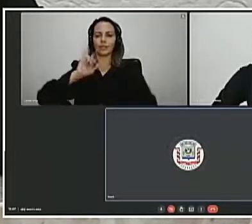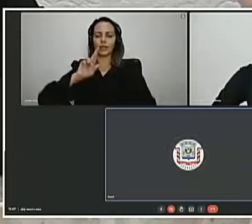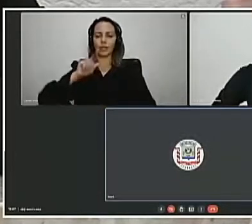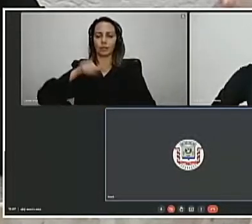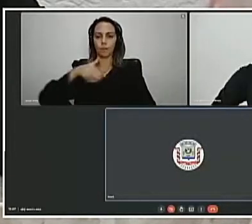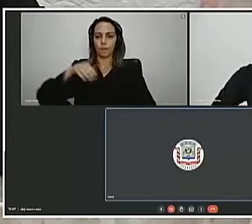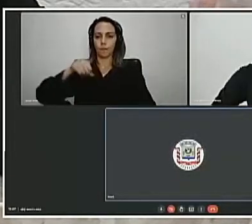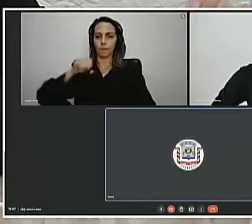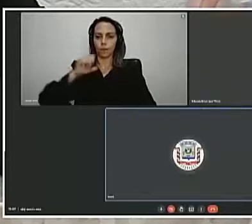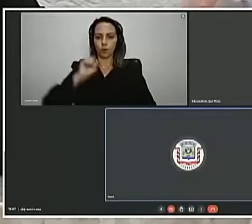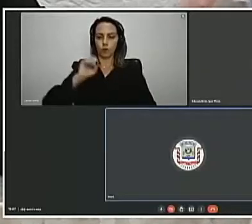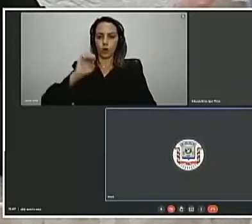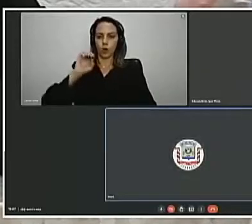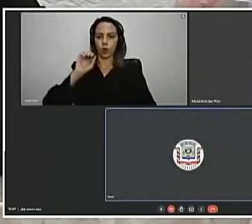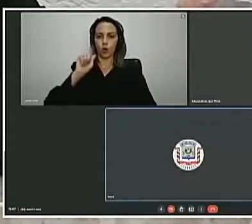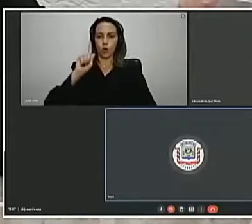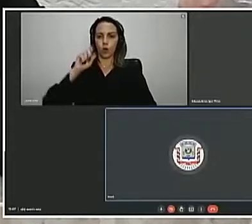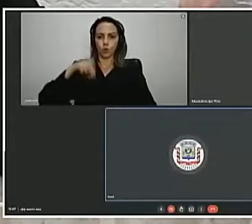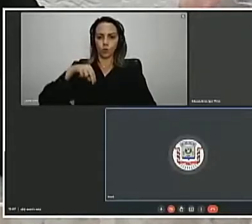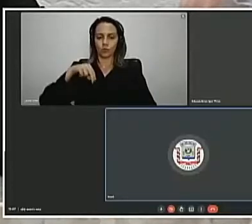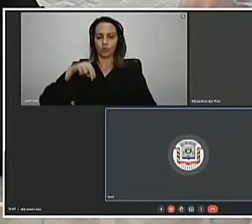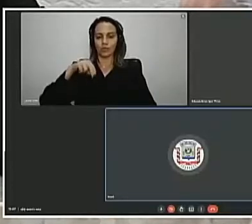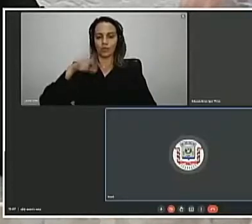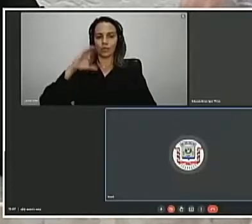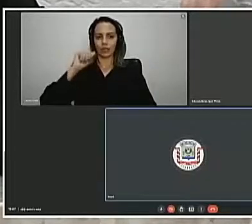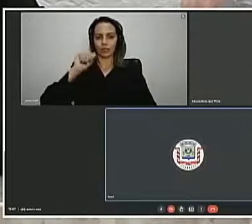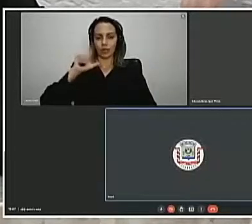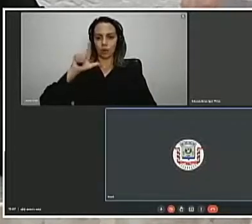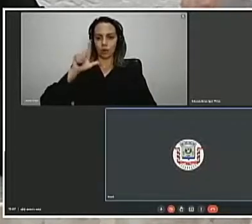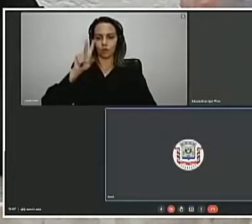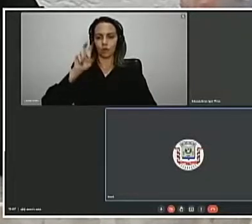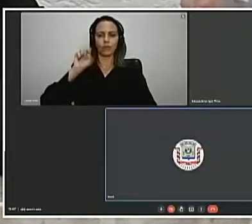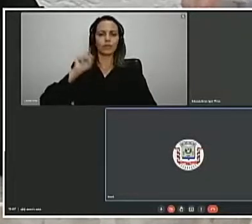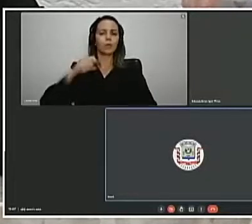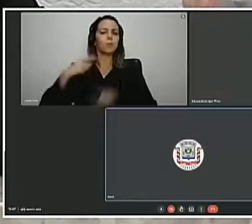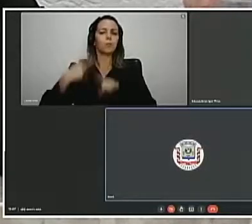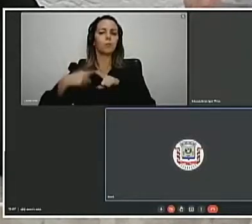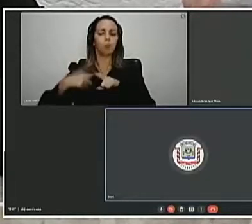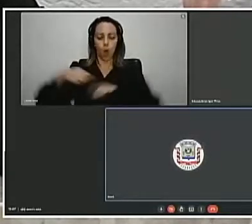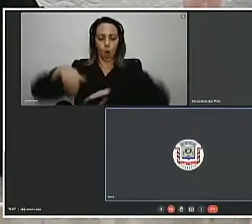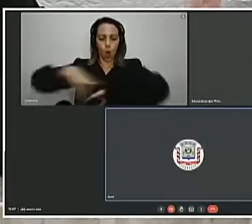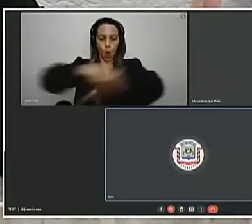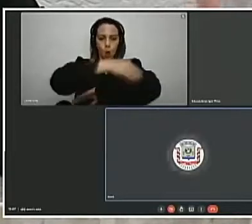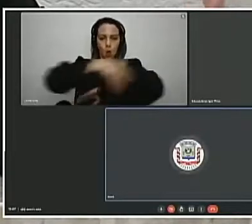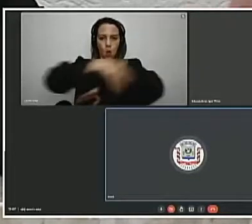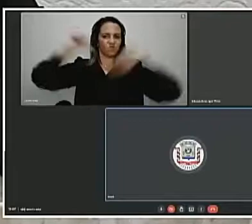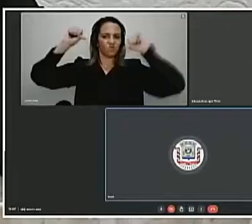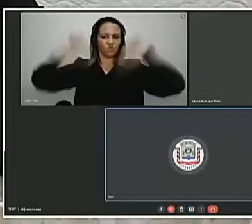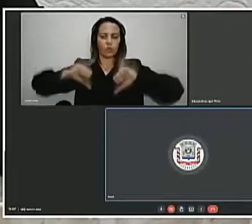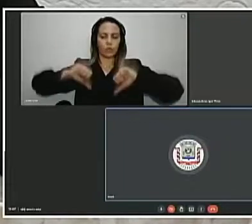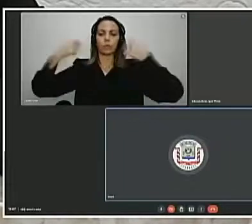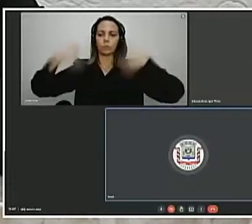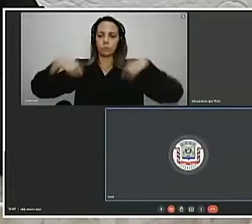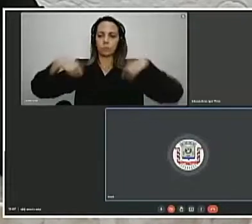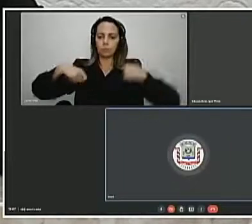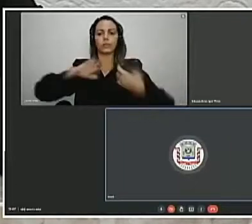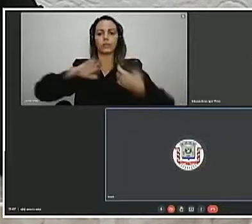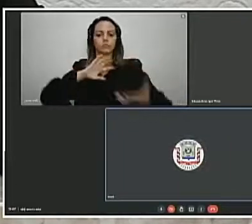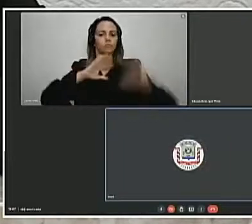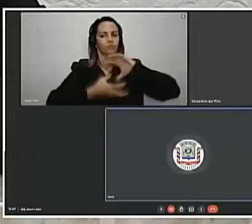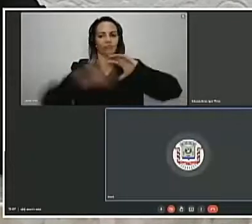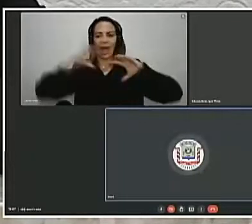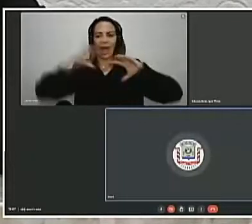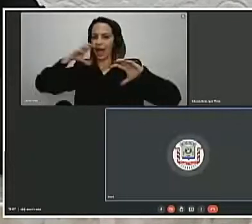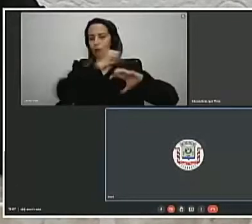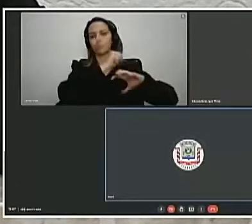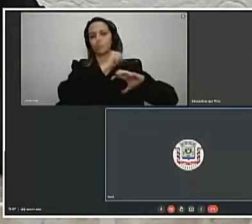Salete. Justificativa: a referida rua encontra-se em péssimas condições e se faz necessário melhorias de maneira urgente